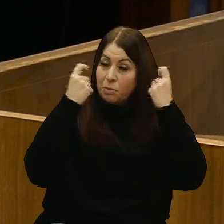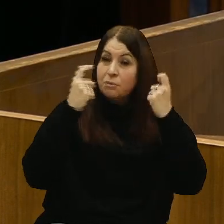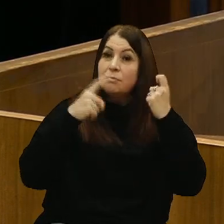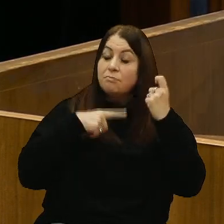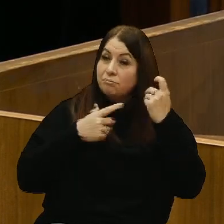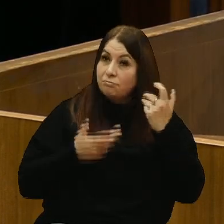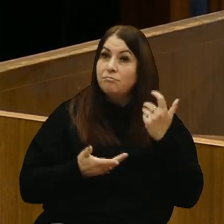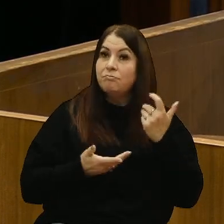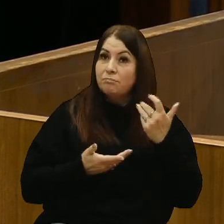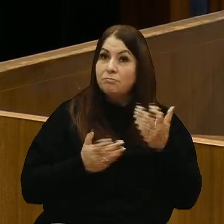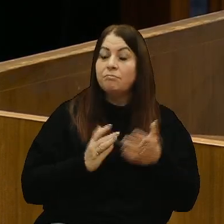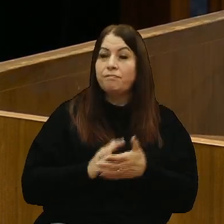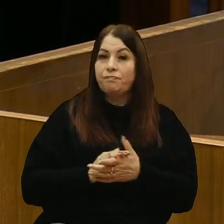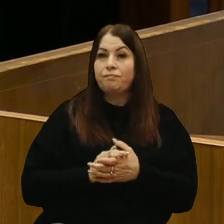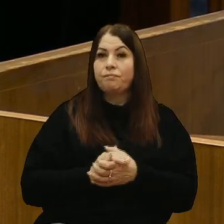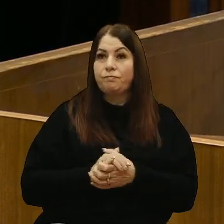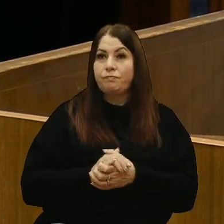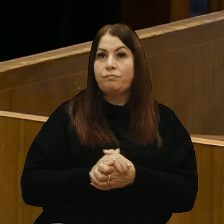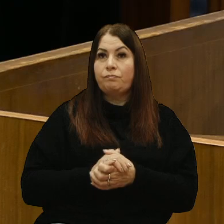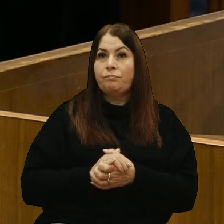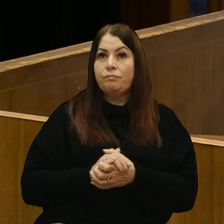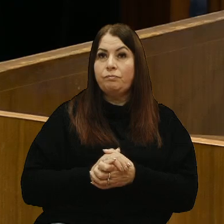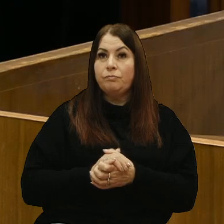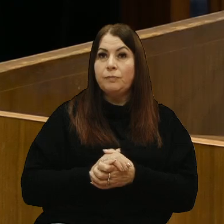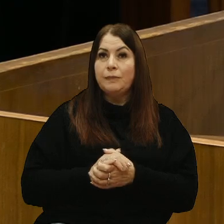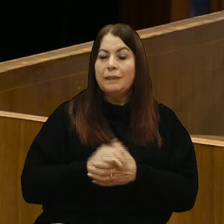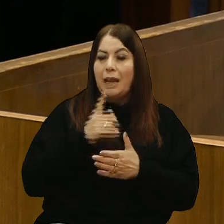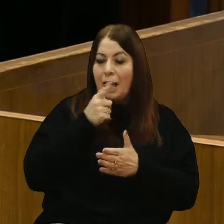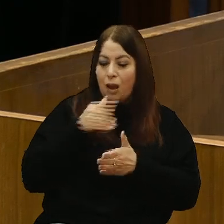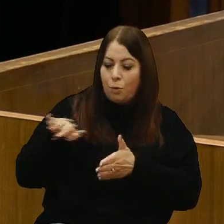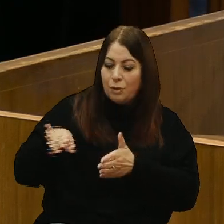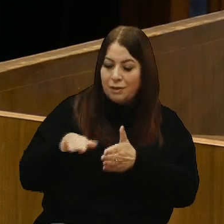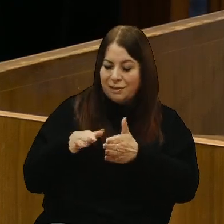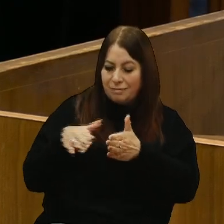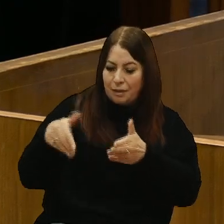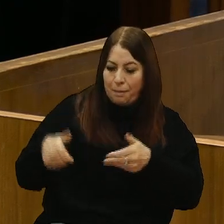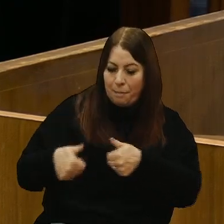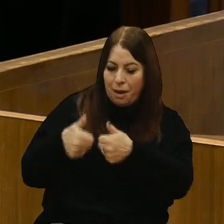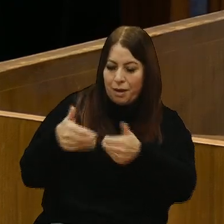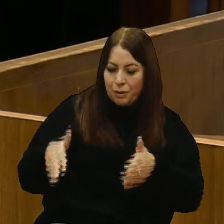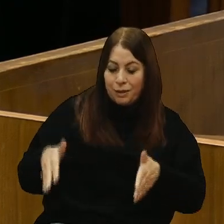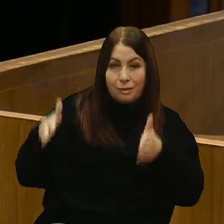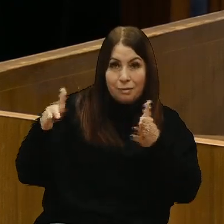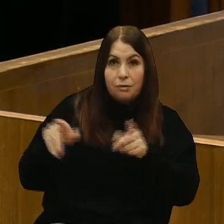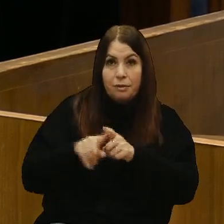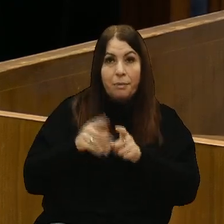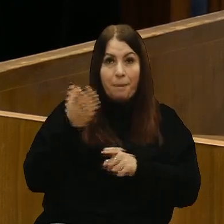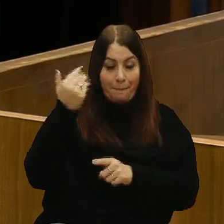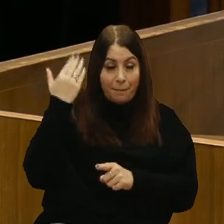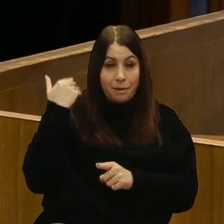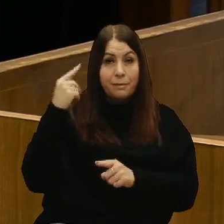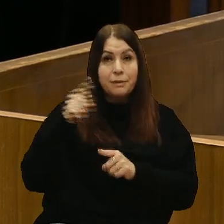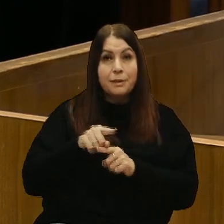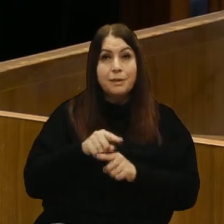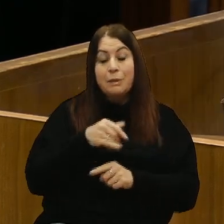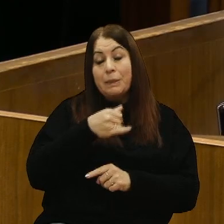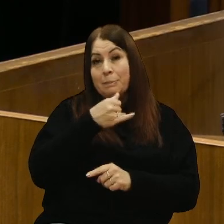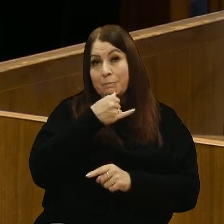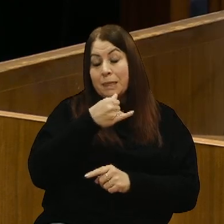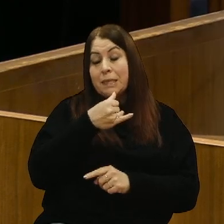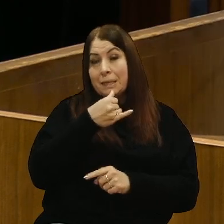aí com encostas, com arroios, enfim. Já tivemos no passado uma